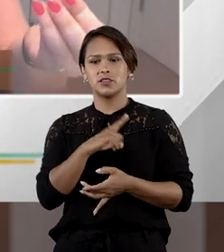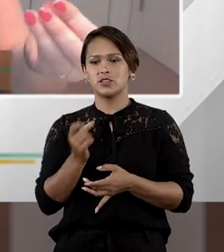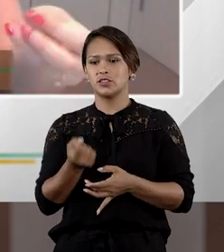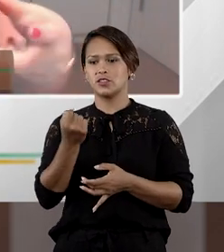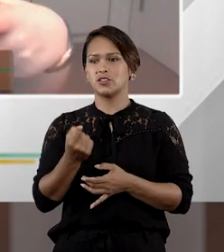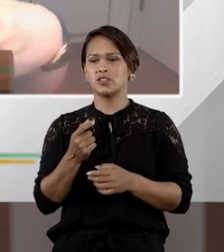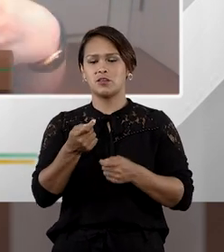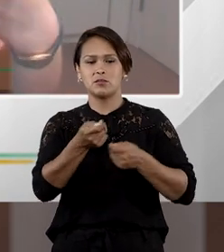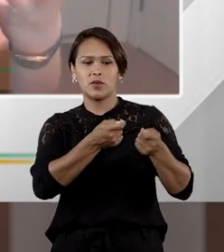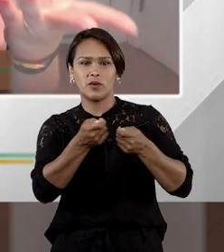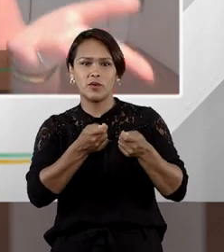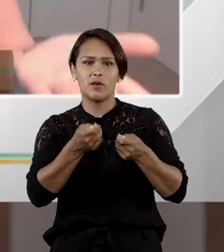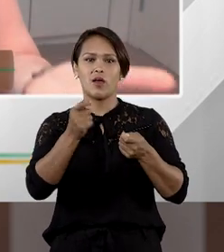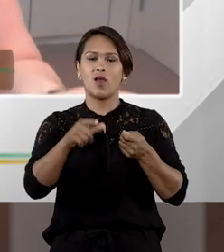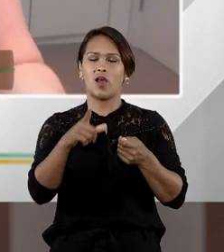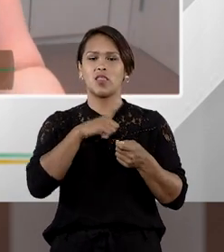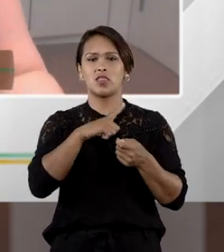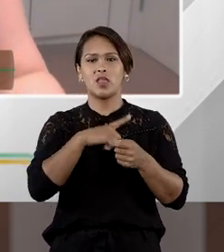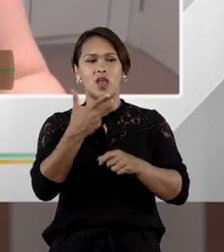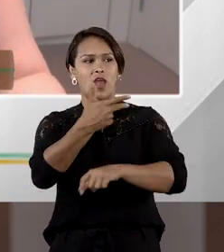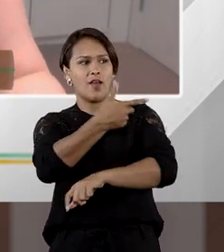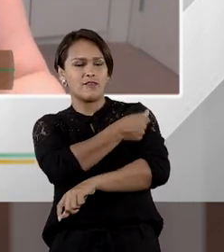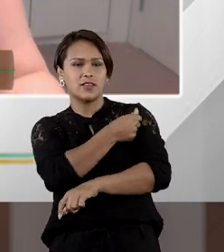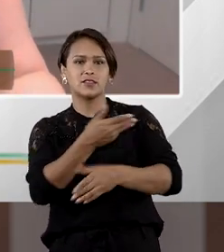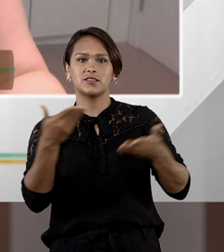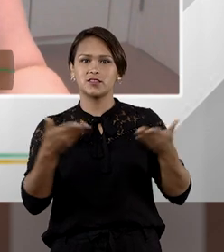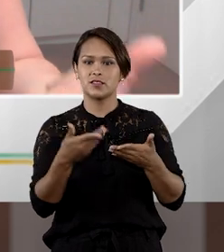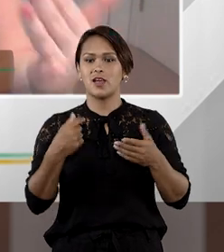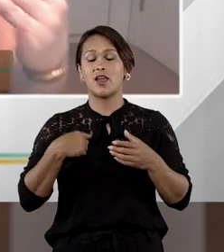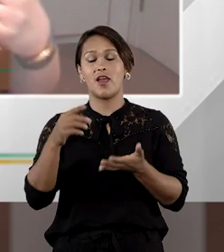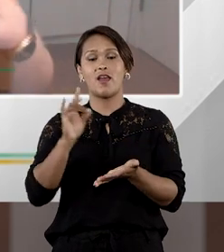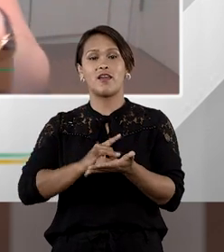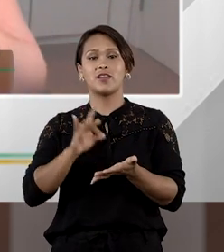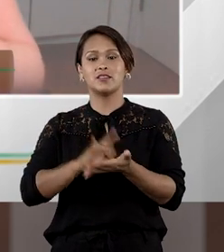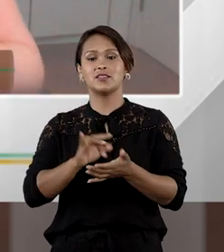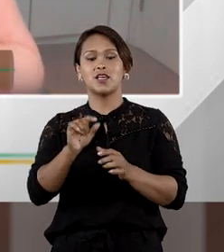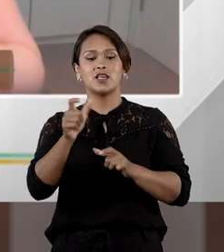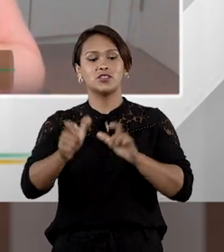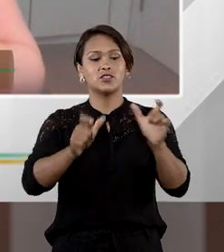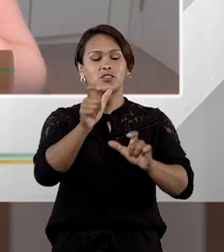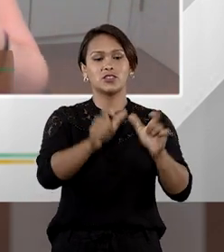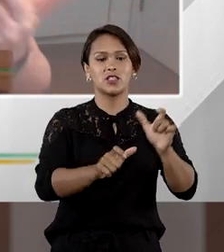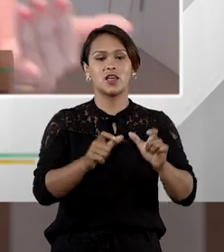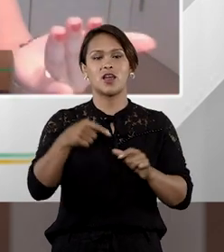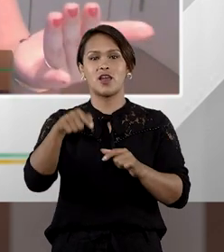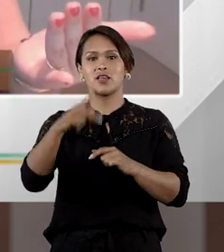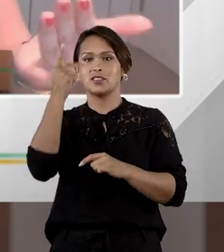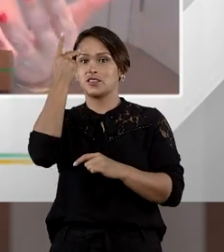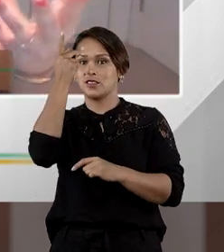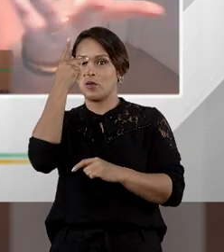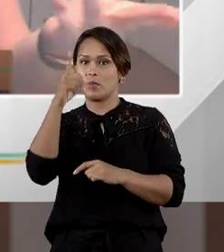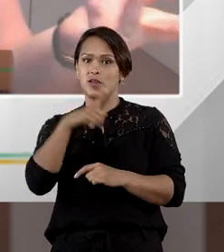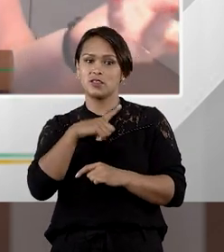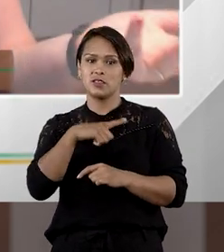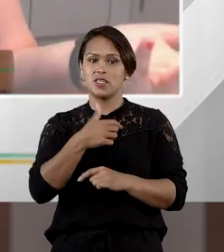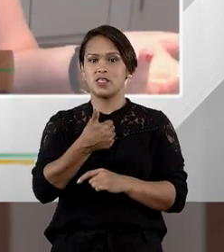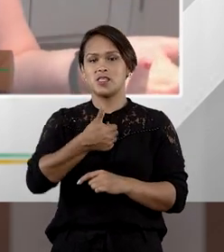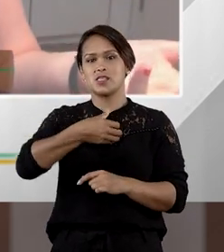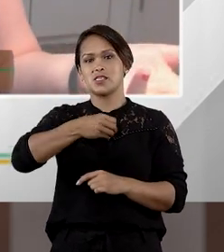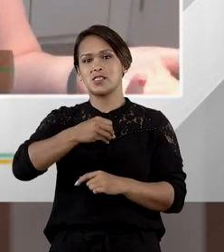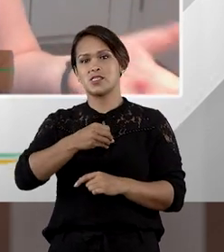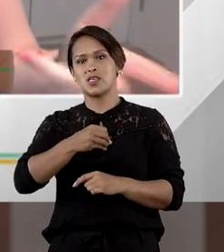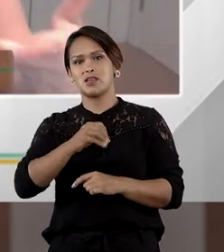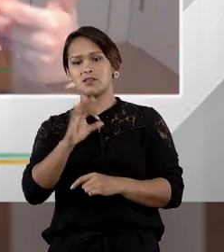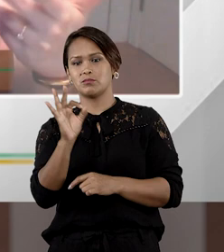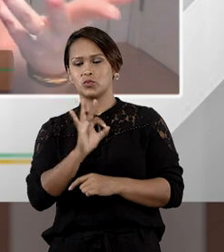uma situação mais controlada, depende da realidade de cada local, né? Aqui na capital paulista, por exemplo, o anúncio é que a gente tem praticamente 100%